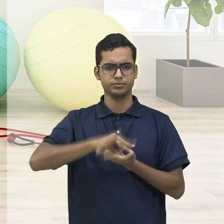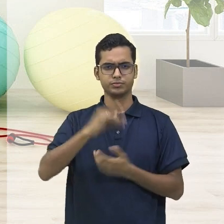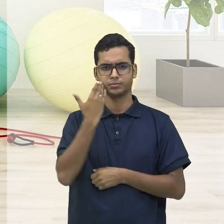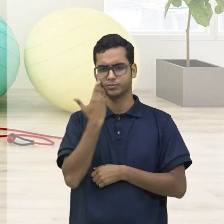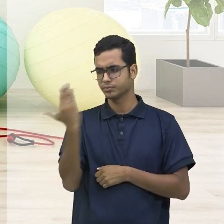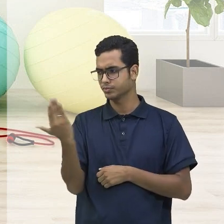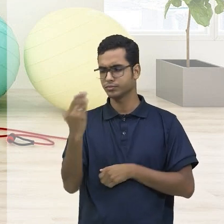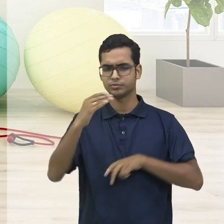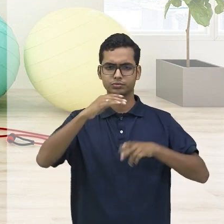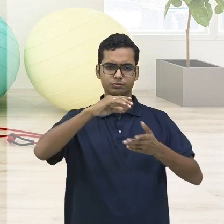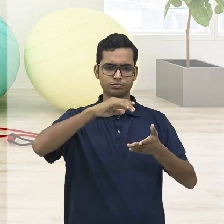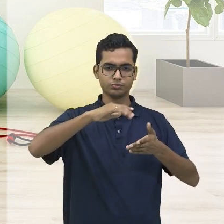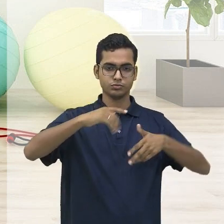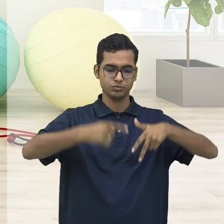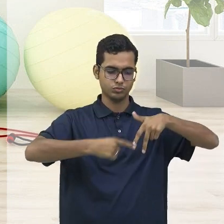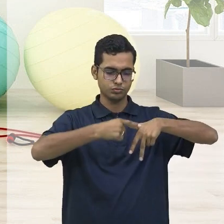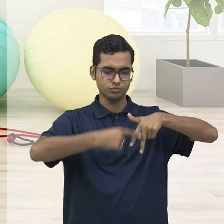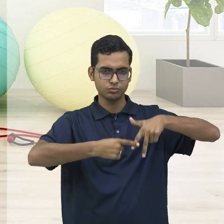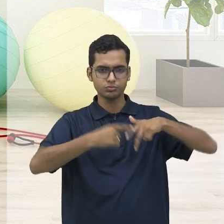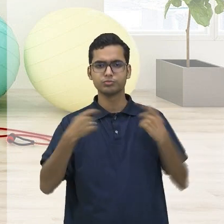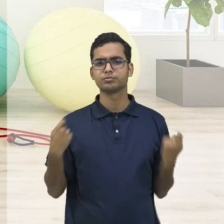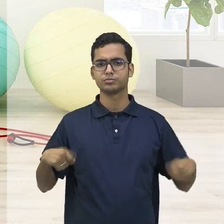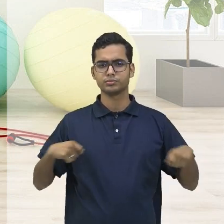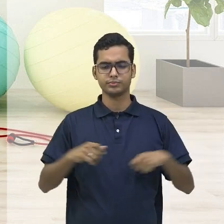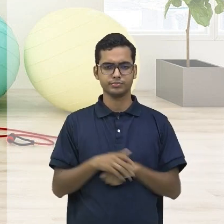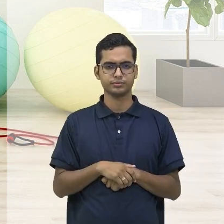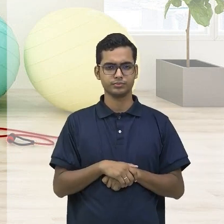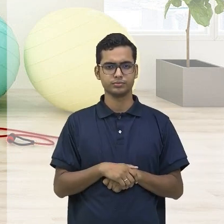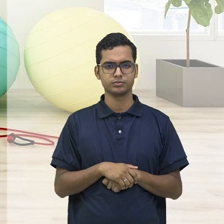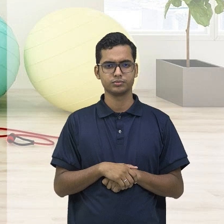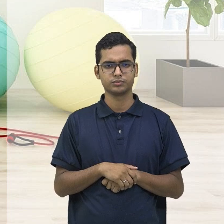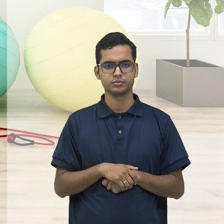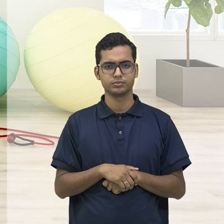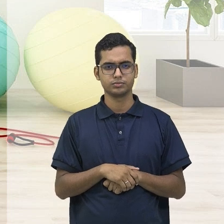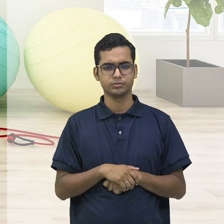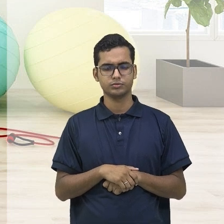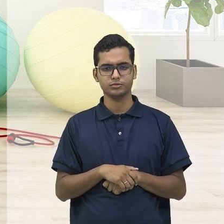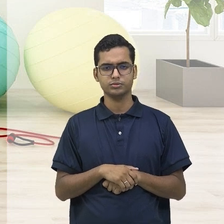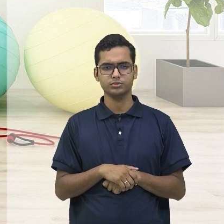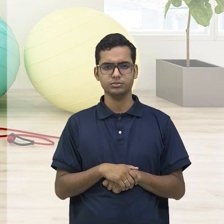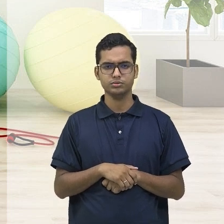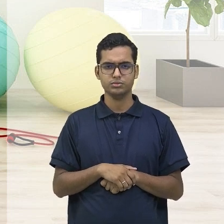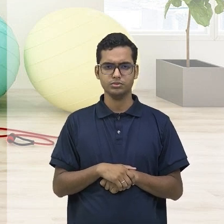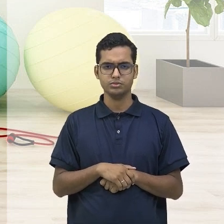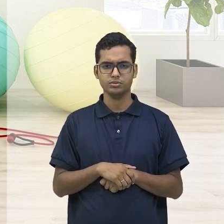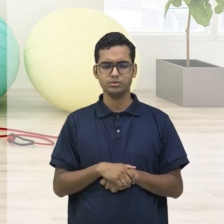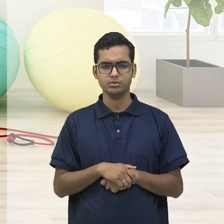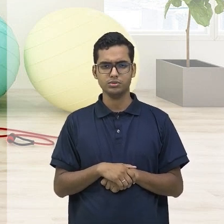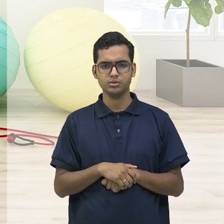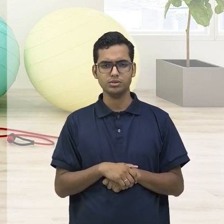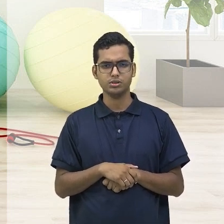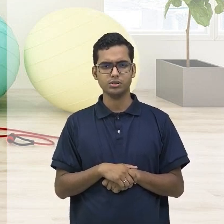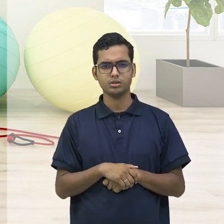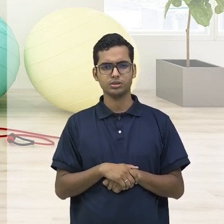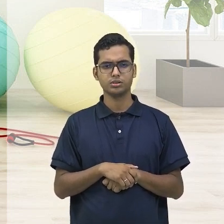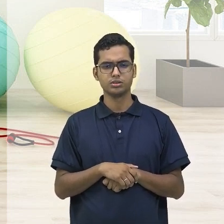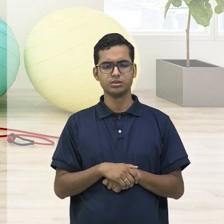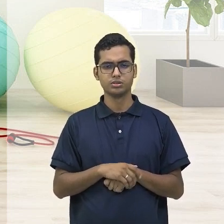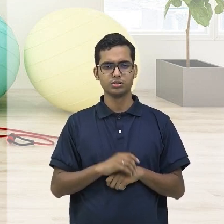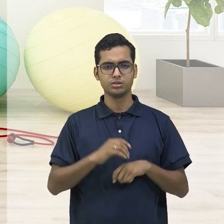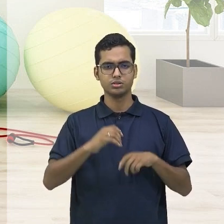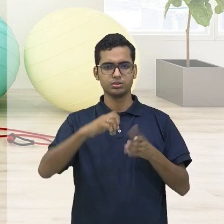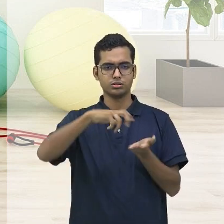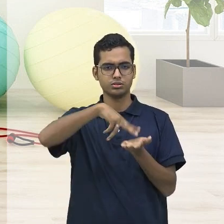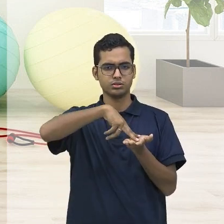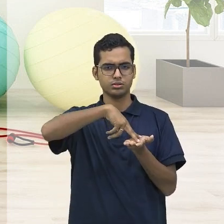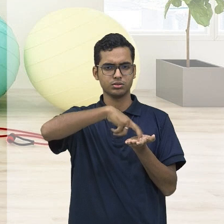de lado para vocês observarem melhor, tá bom? Então, colocou aqui, ó, colocou a mãozinha na frente e você vai sentar, ó. Empurra o